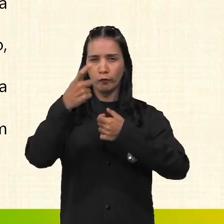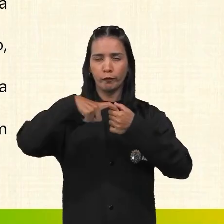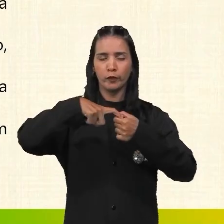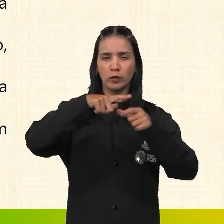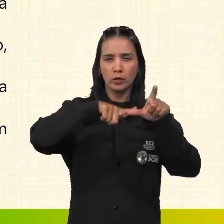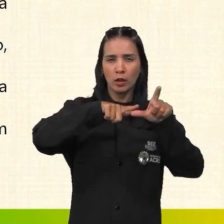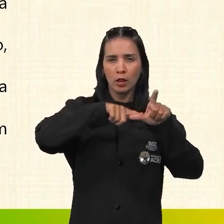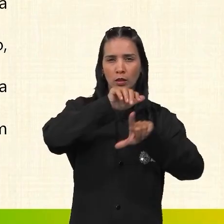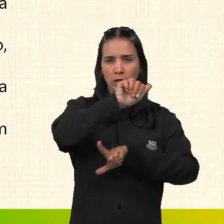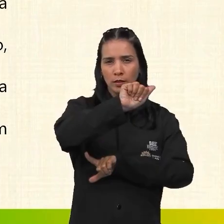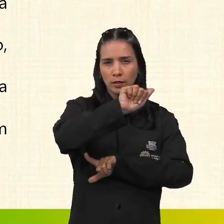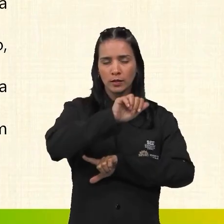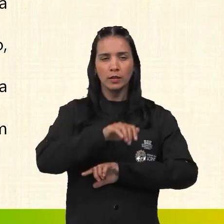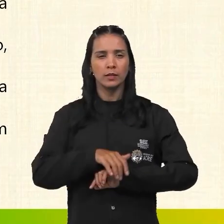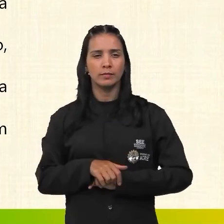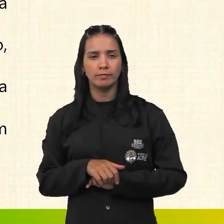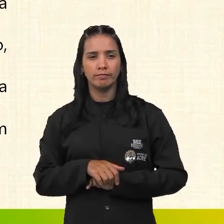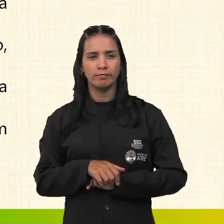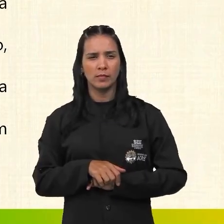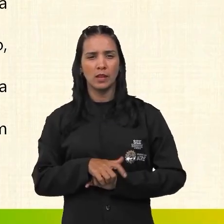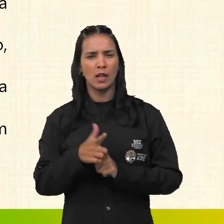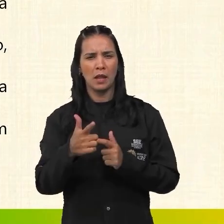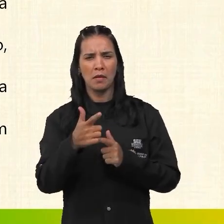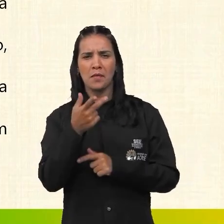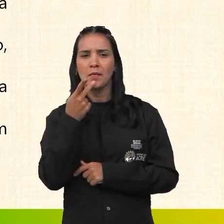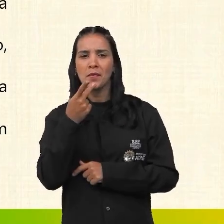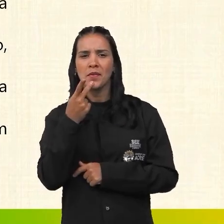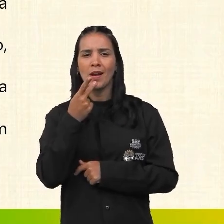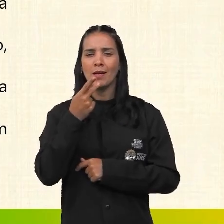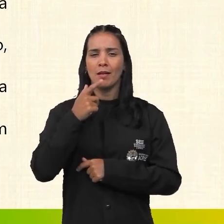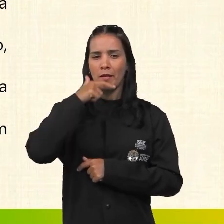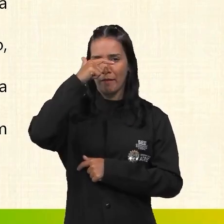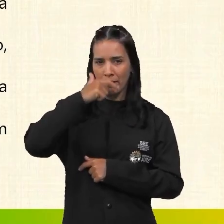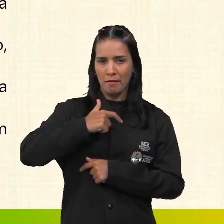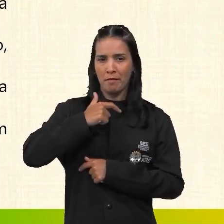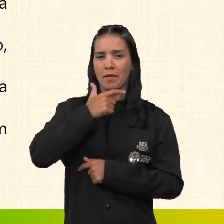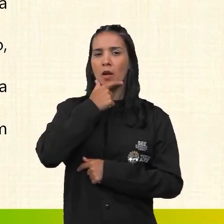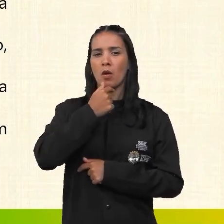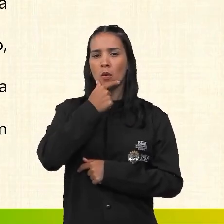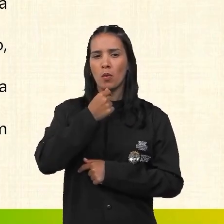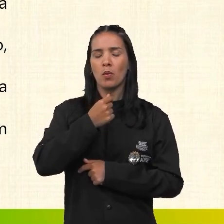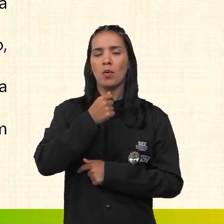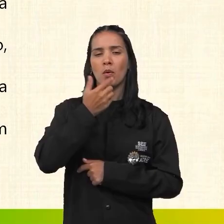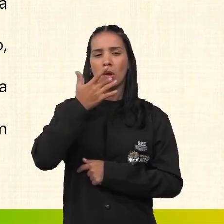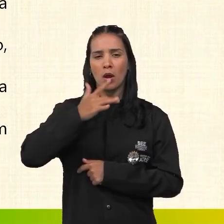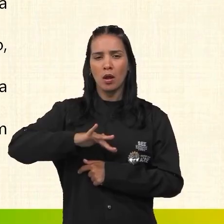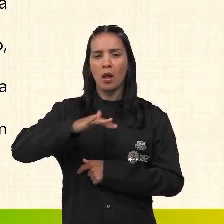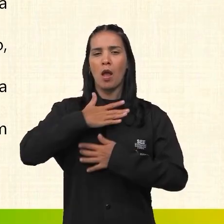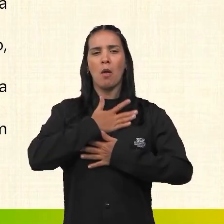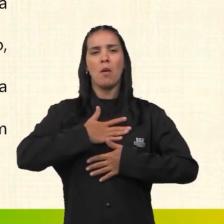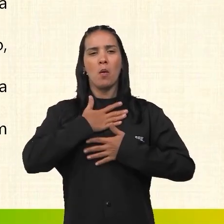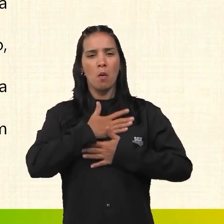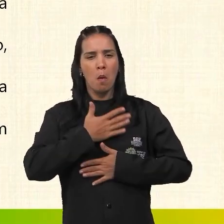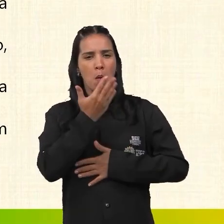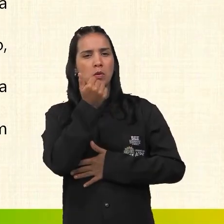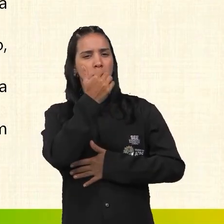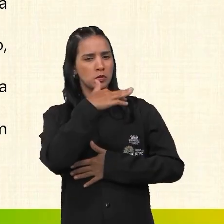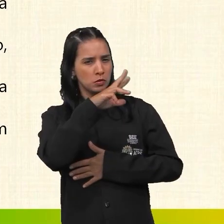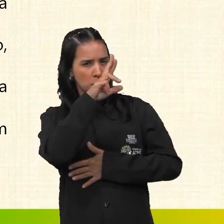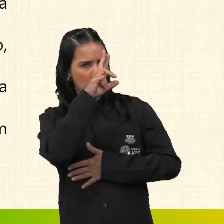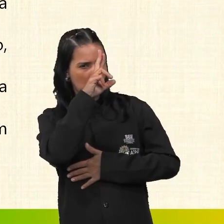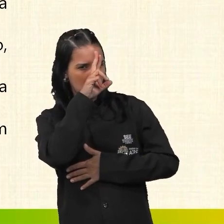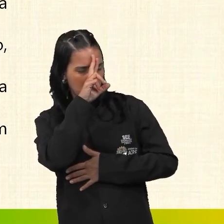A alternativa diz que ele gosta muito do alimento e demonstra sua reação de satisfação. Olhando para o segundo